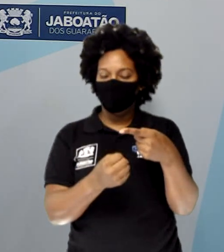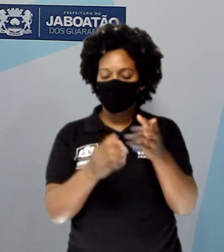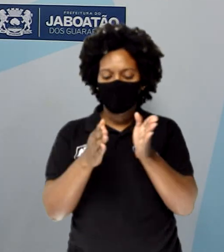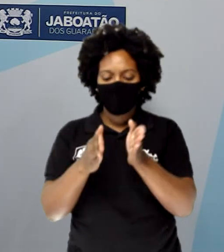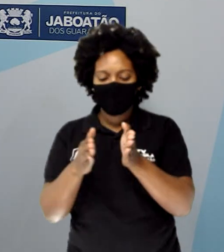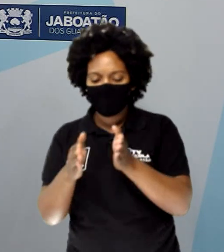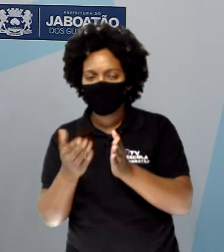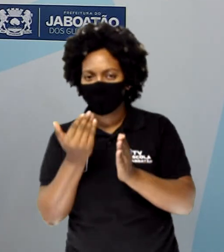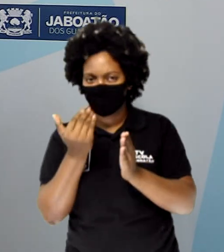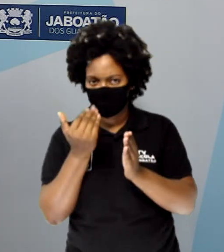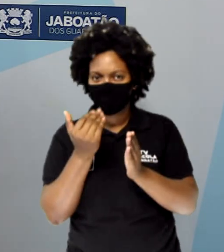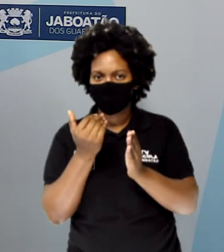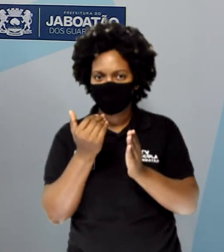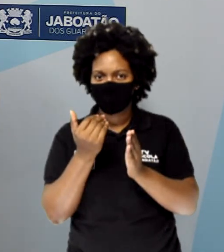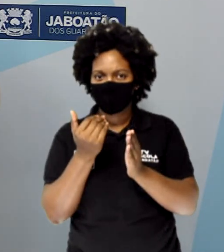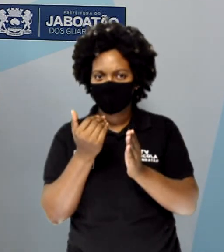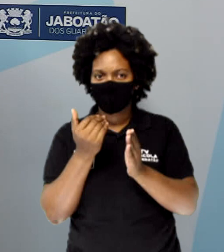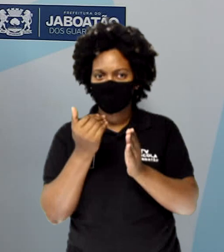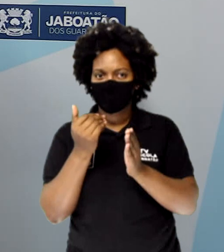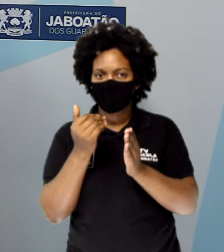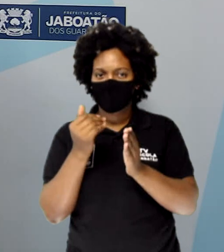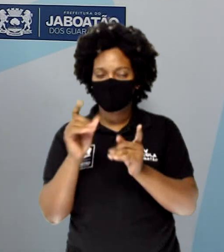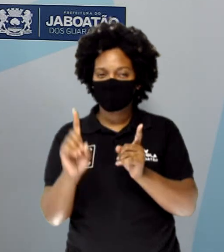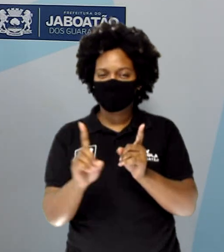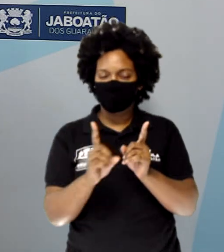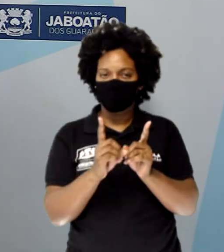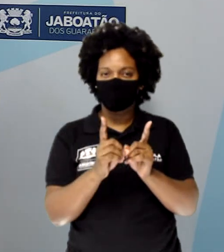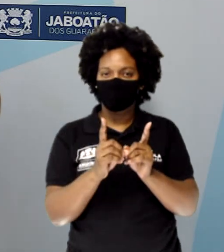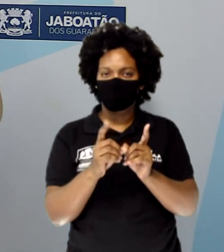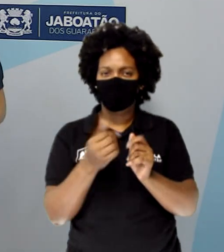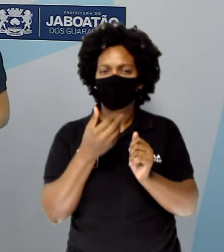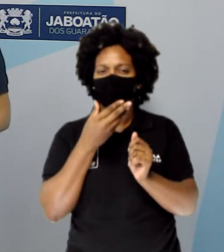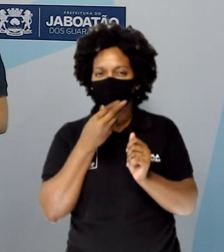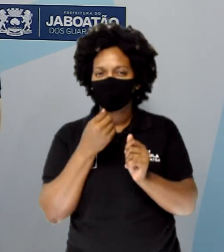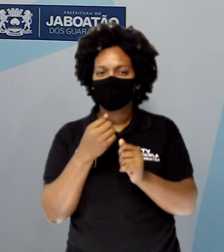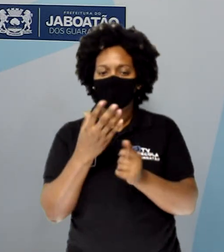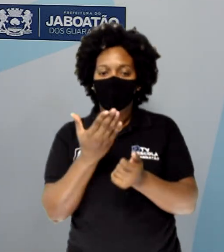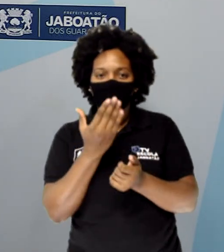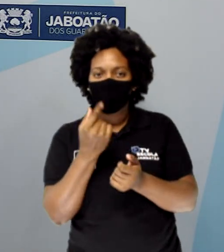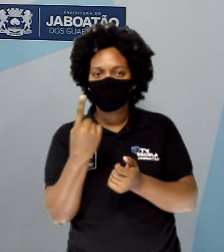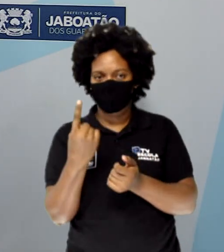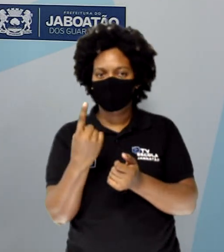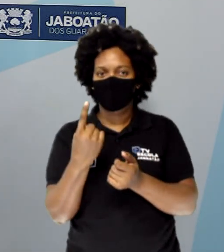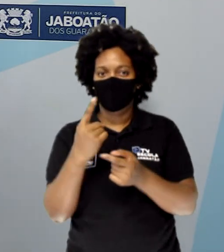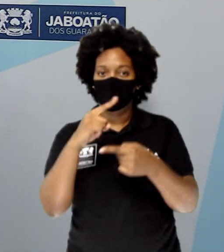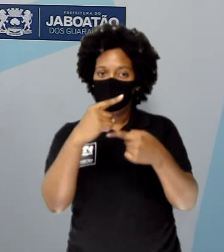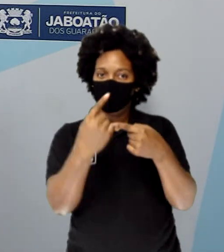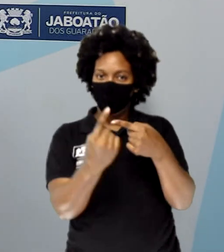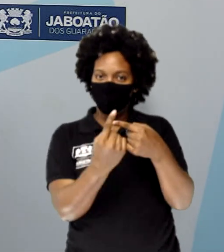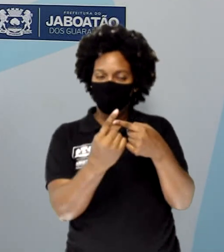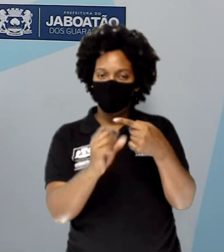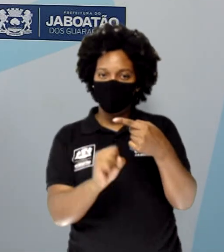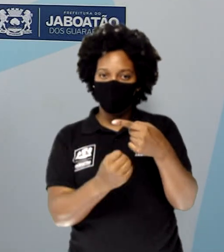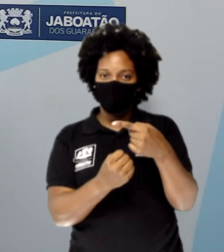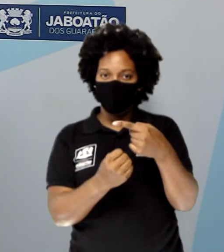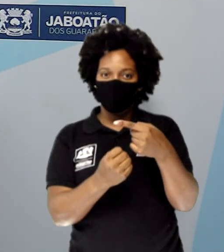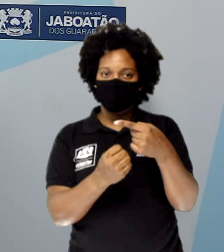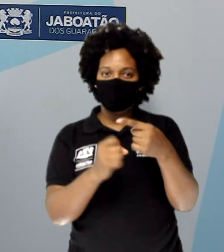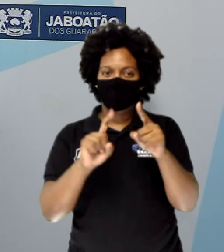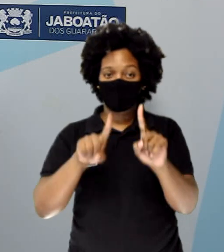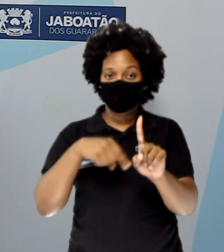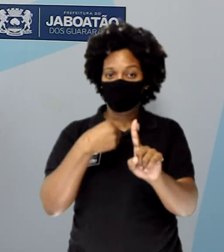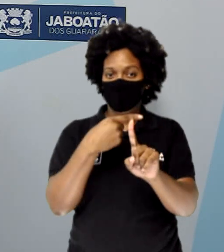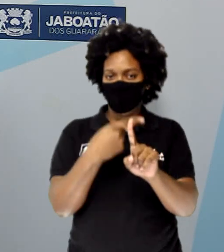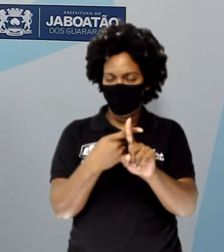consumir. Daí chegou o César e ele comeu 1/8. Então entra agora na ideia da subtração, né? Se a gente quiser